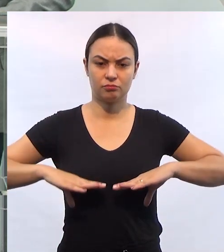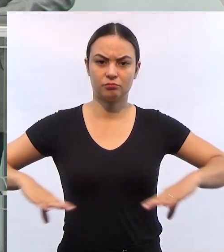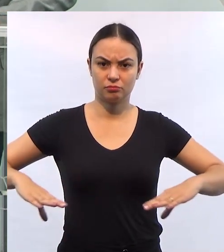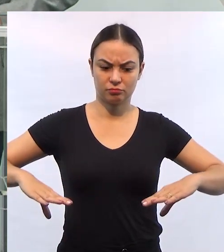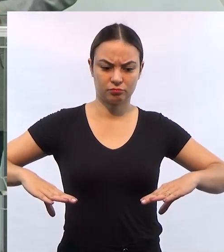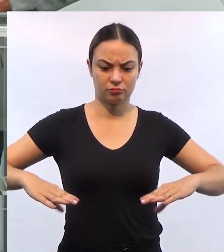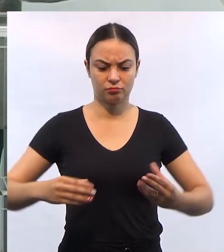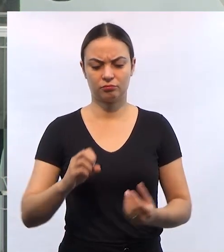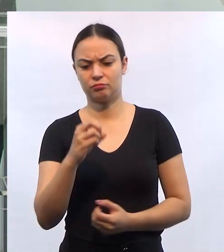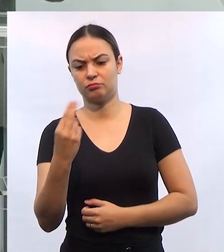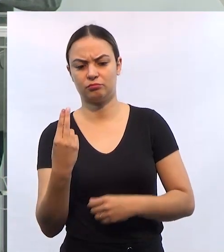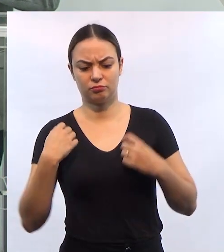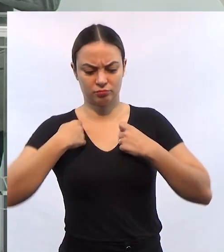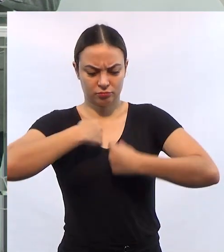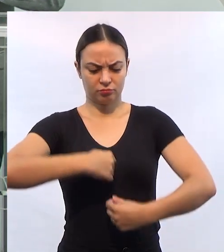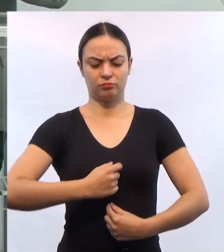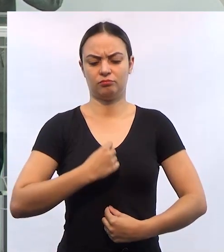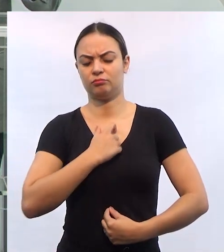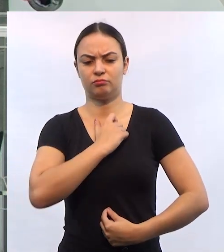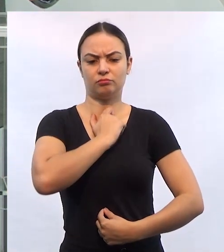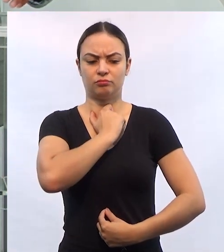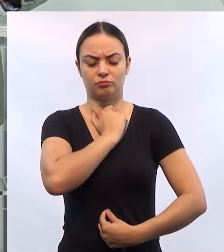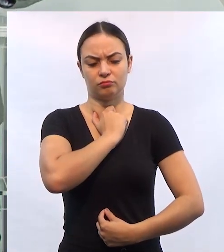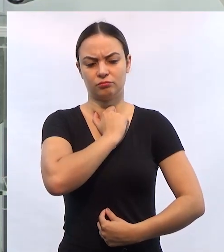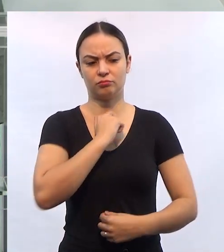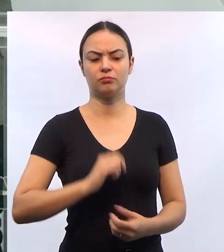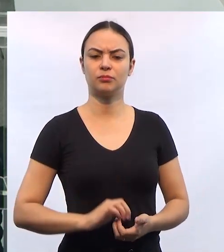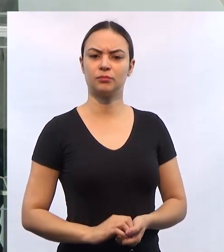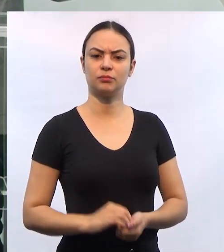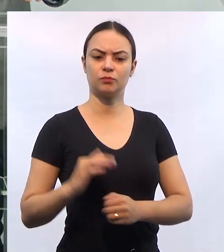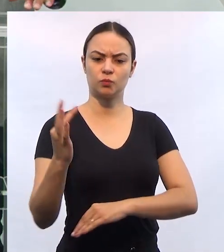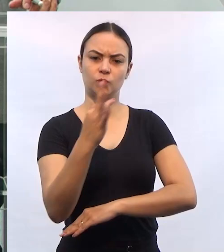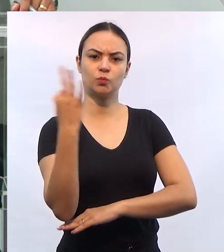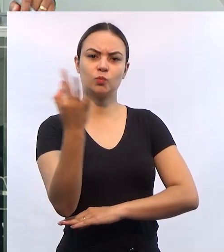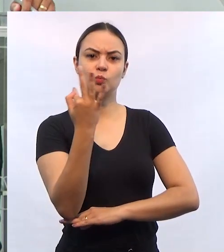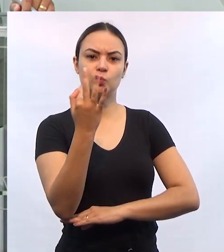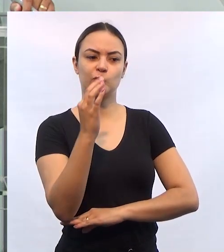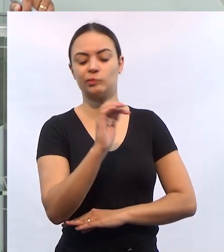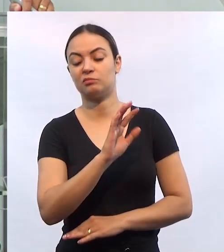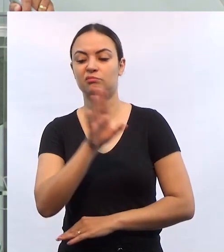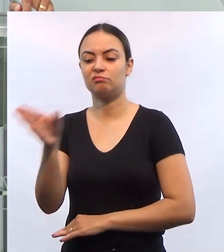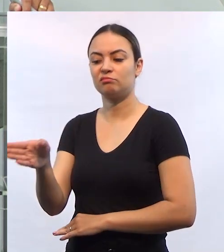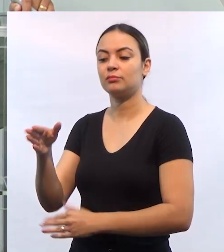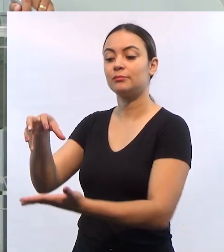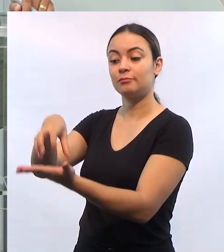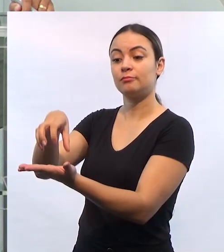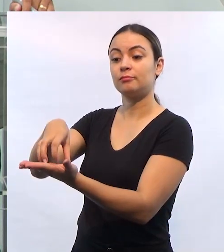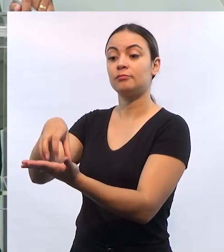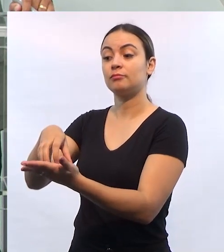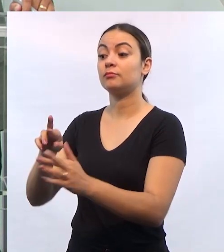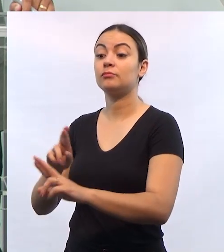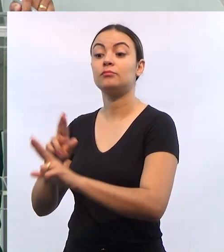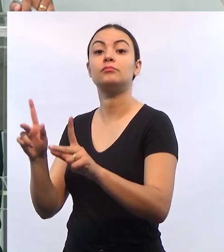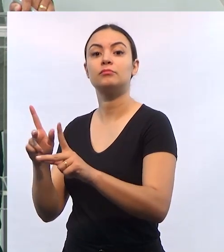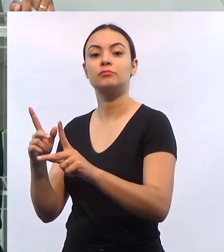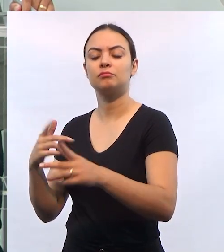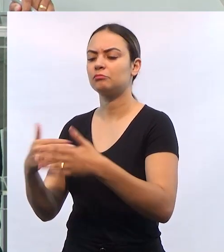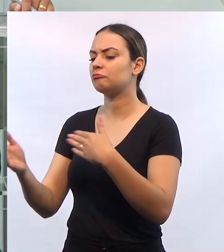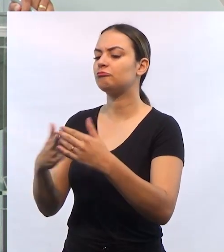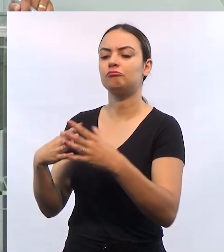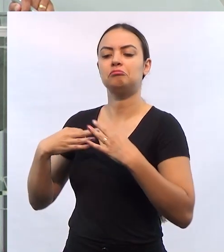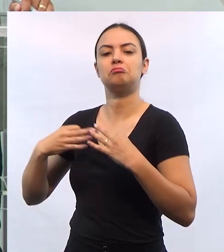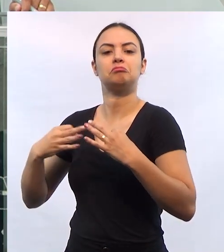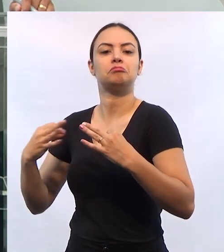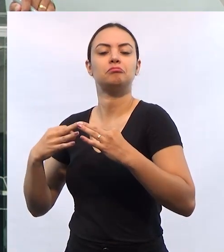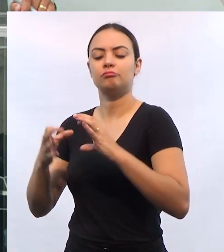terno. Todo mundo vestido de roupa social, sapato social. Não, lá o pessoal vai mais descolado. Ou então o pessoal vai vestido com roupa